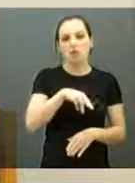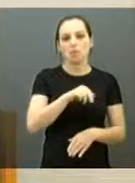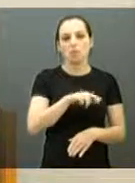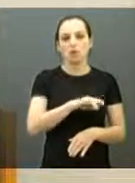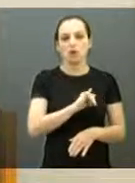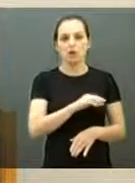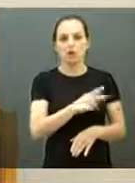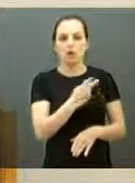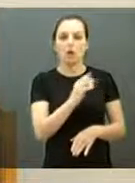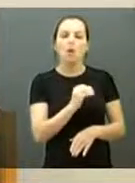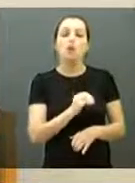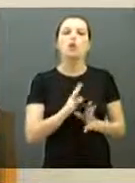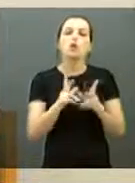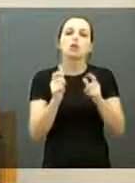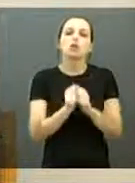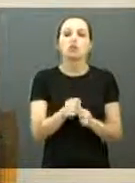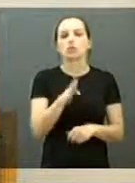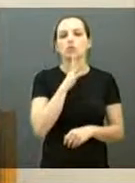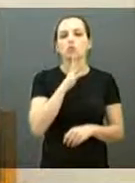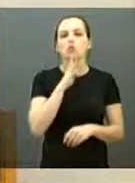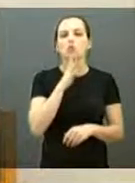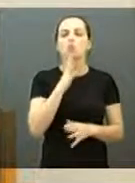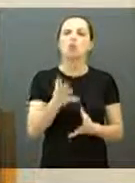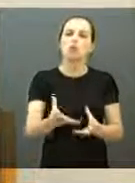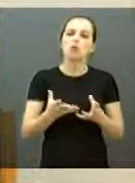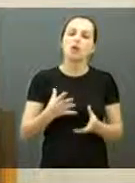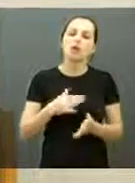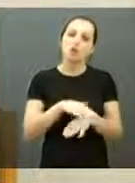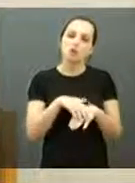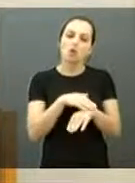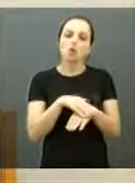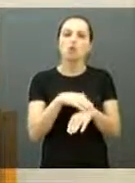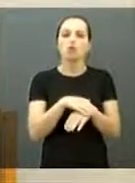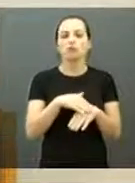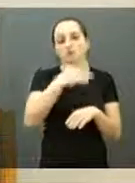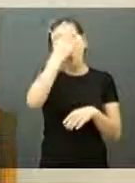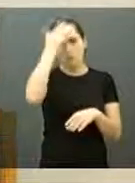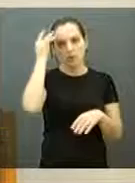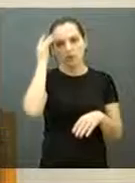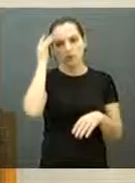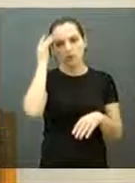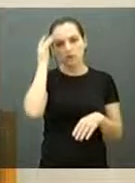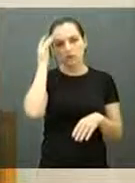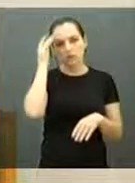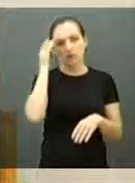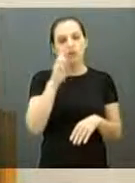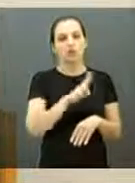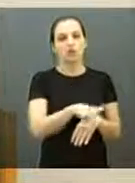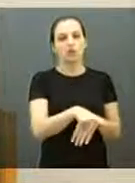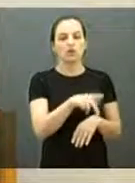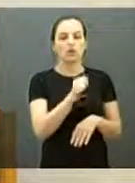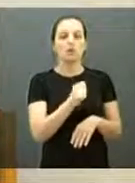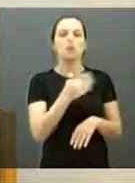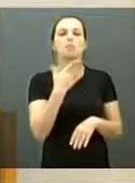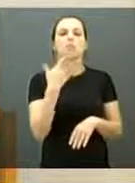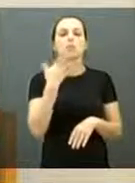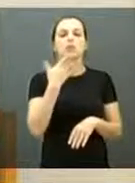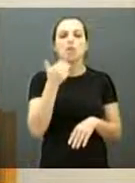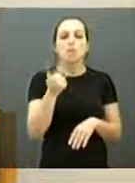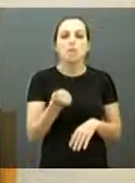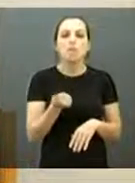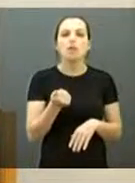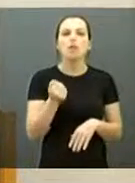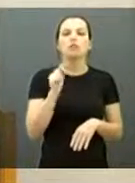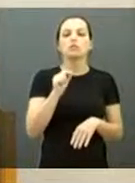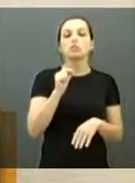que todo mundo conhece. Eu gostaria que vocês conversassem com ele, que é o cara que mais vai na UPA, para saber se algum dia